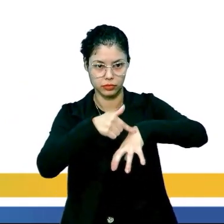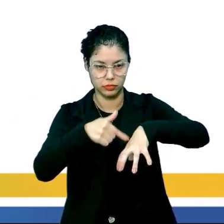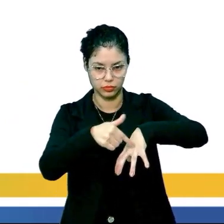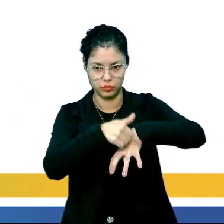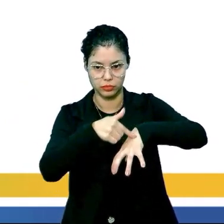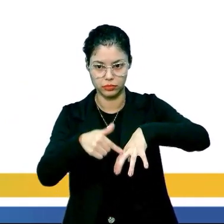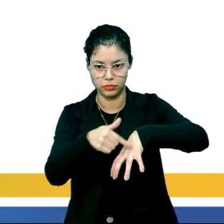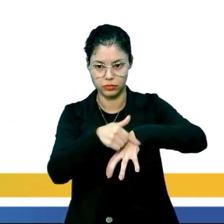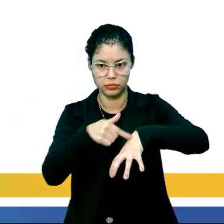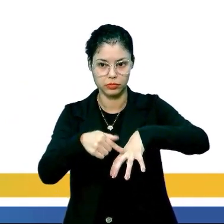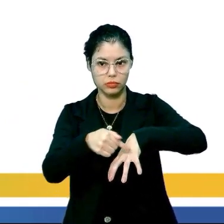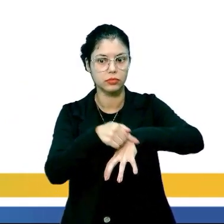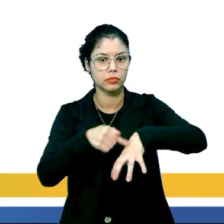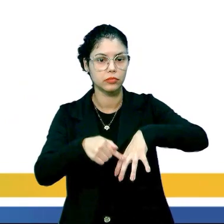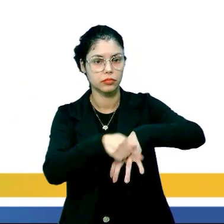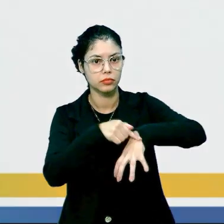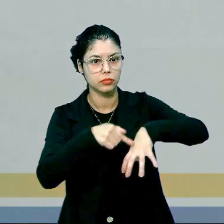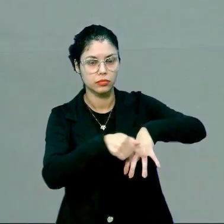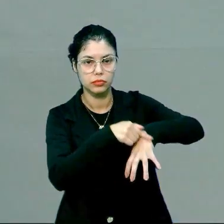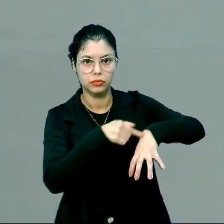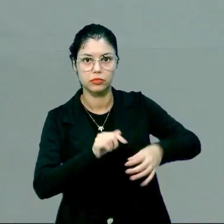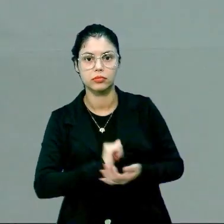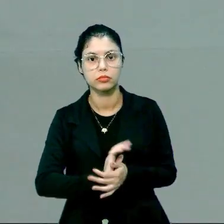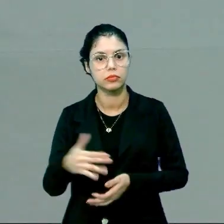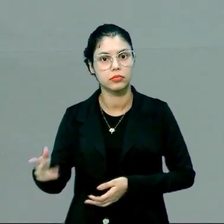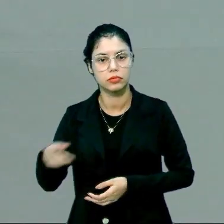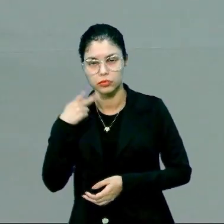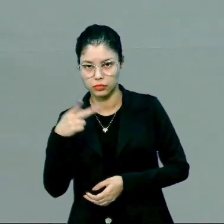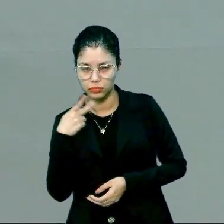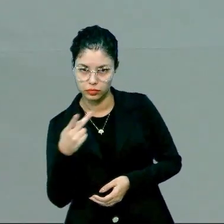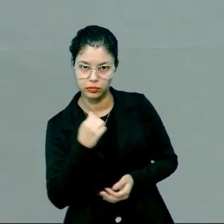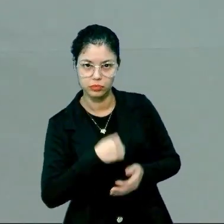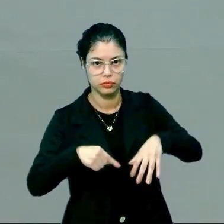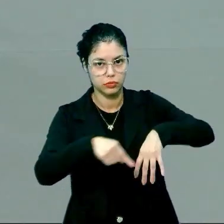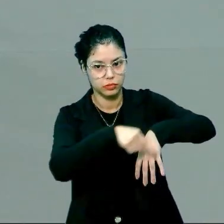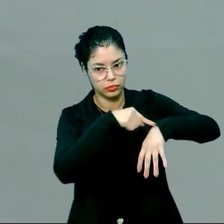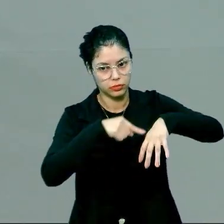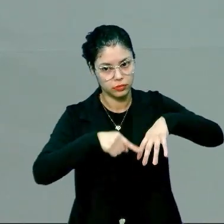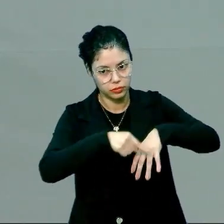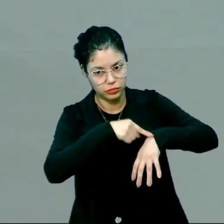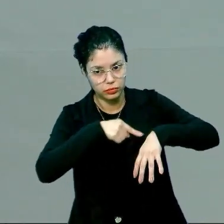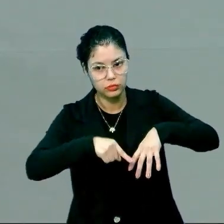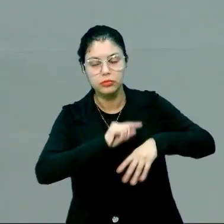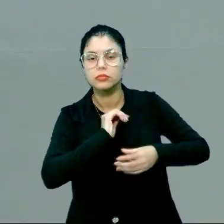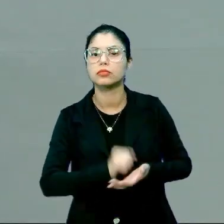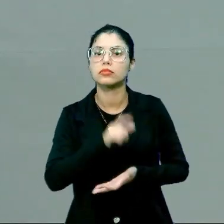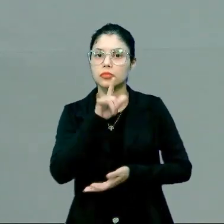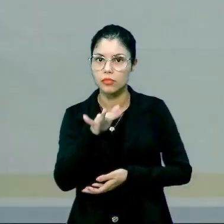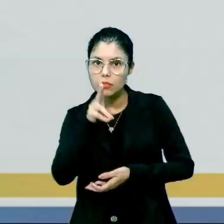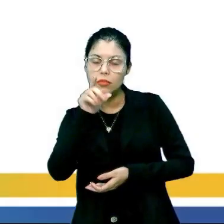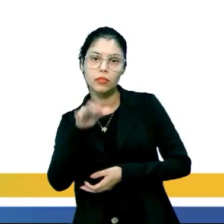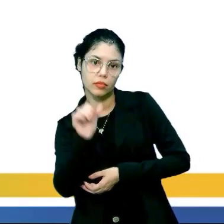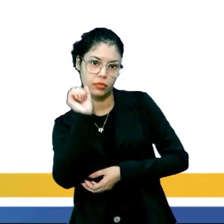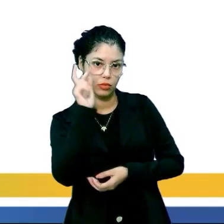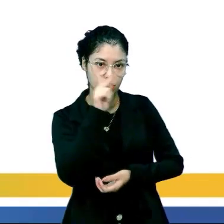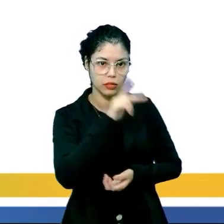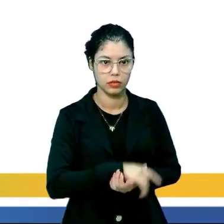os glóbulos brancos, tá? Então, quando eu falar de glóbulos brancos, estou falando de leucócitos, tá